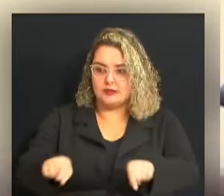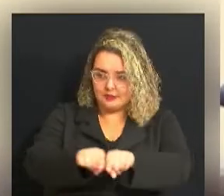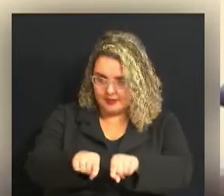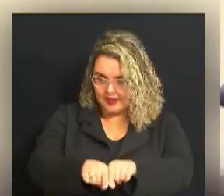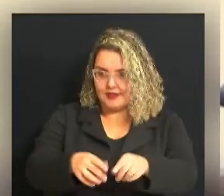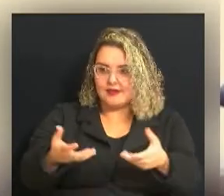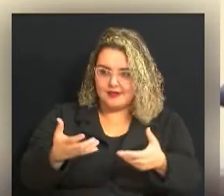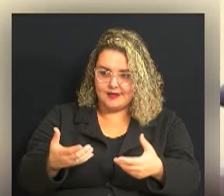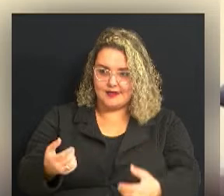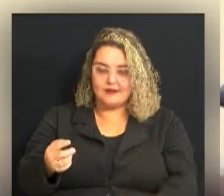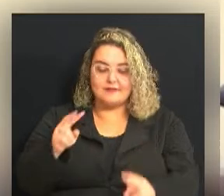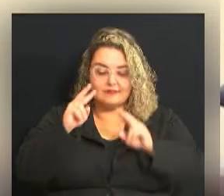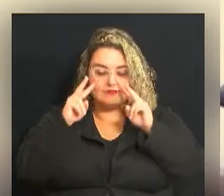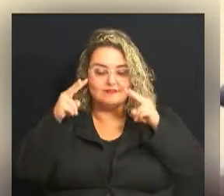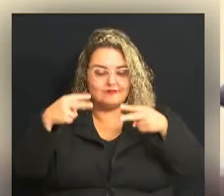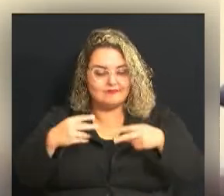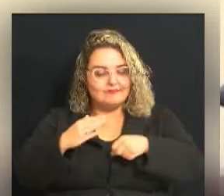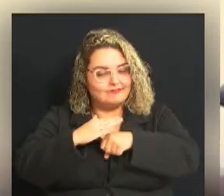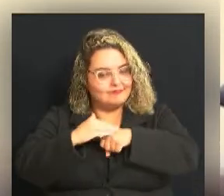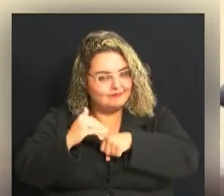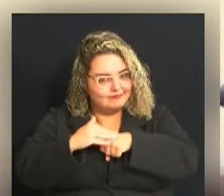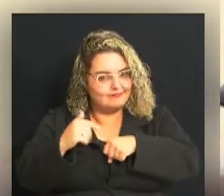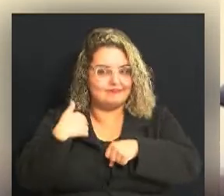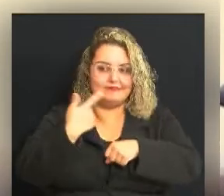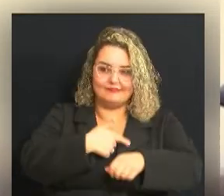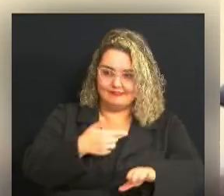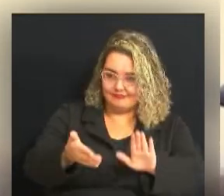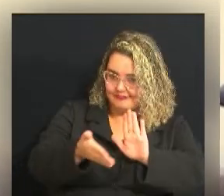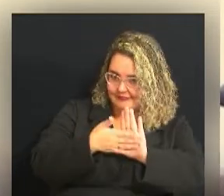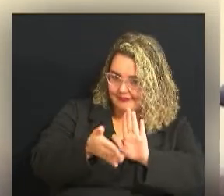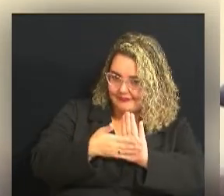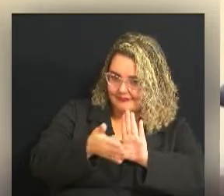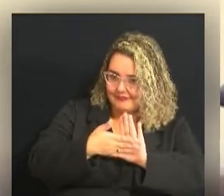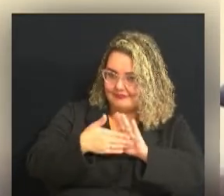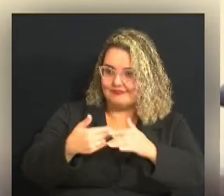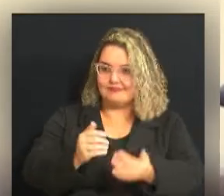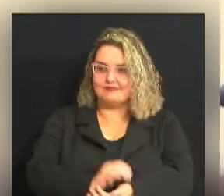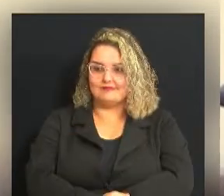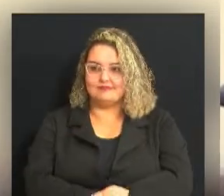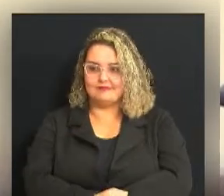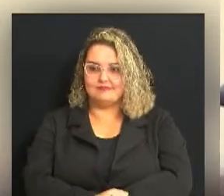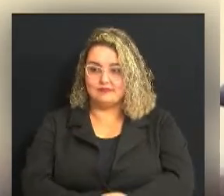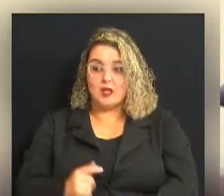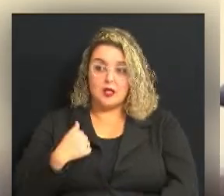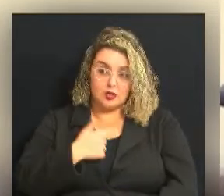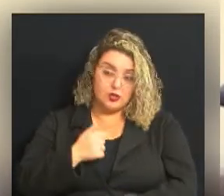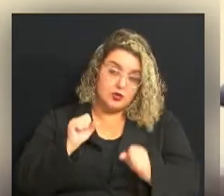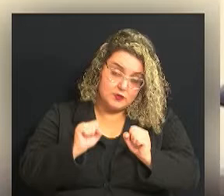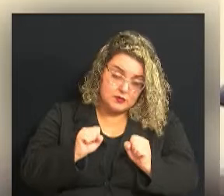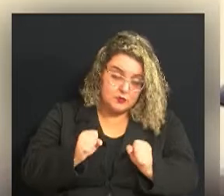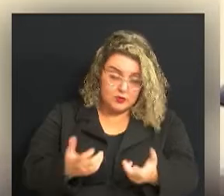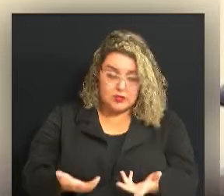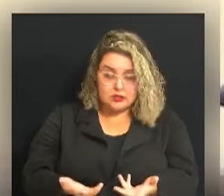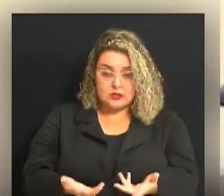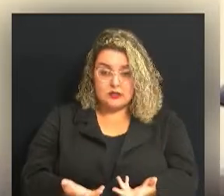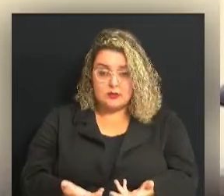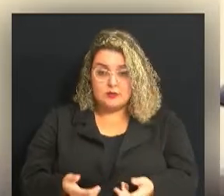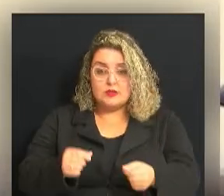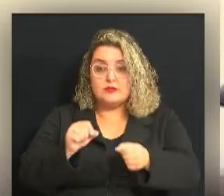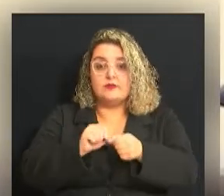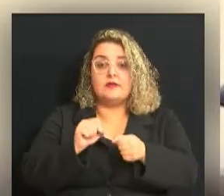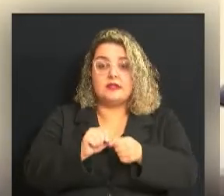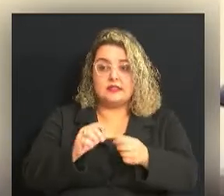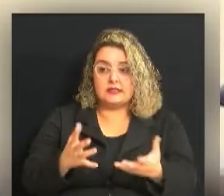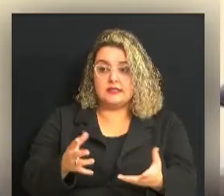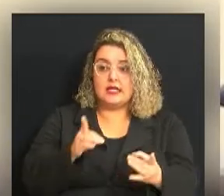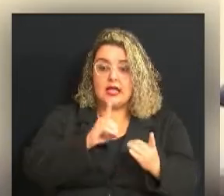vocês olhassem com carinho as nossas propostas e para que a gente também possa fazer contemplar,